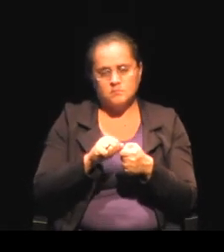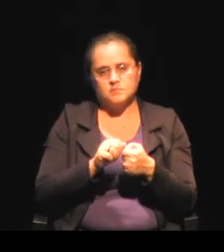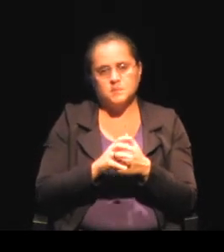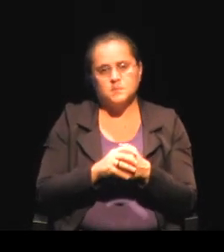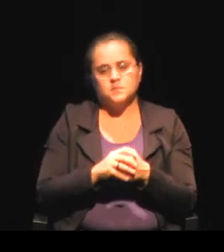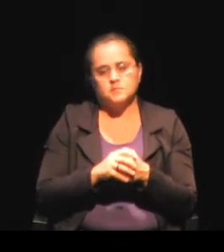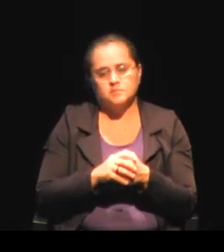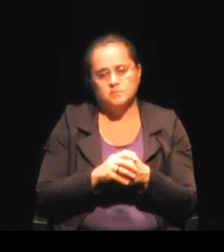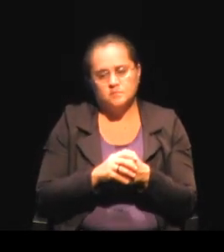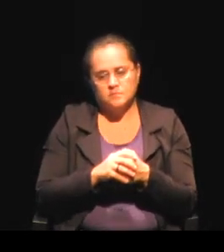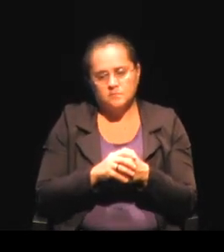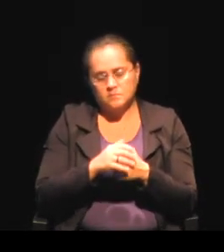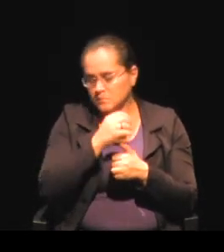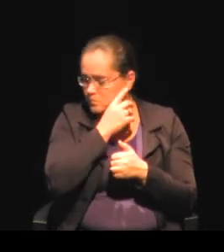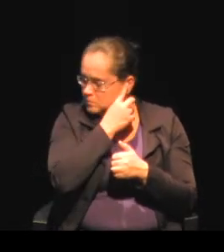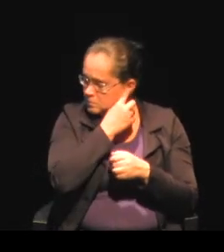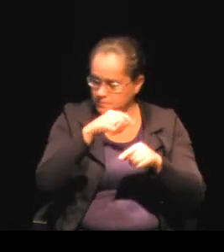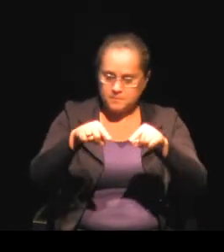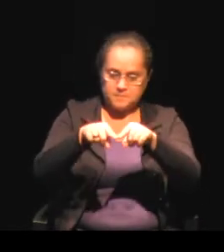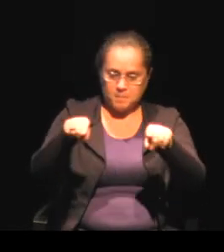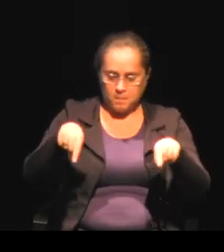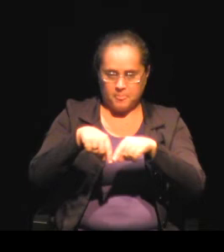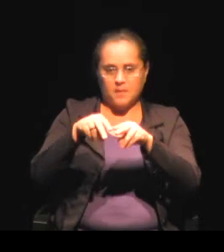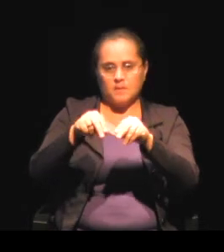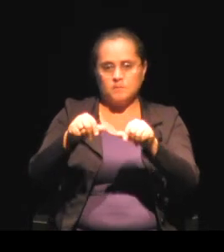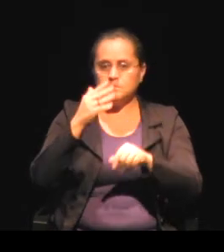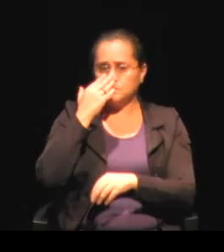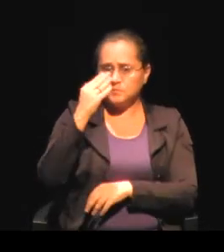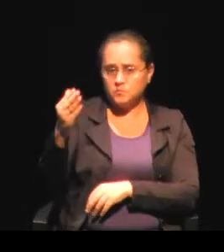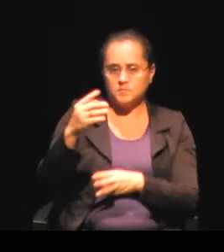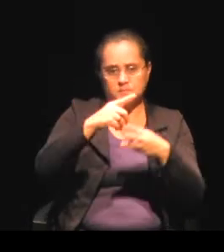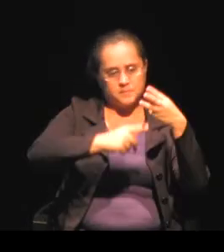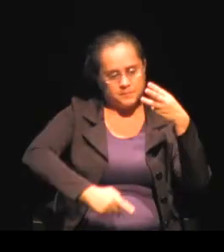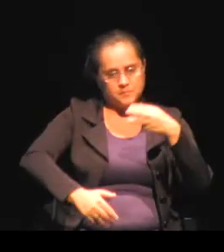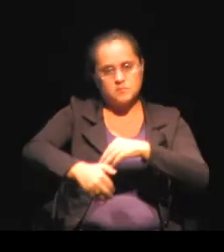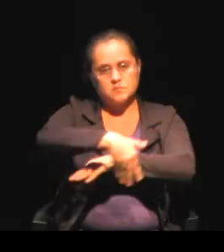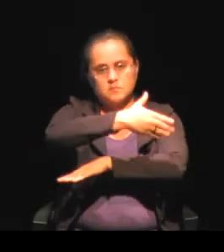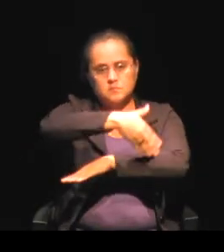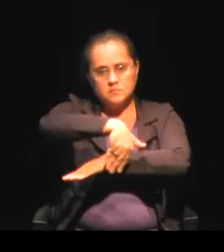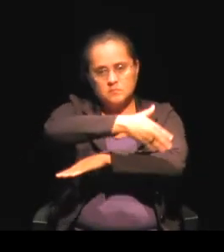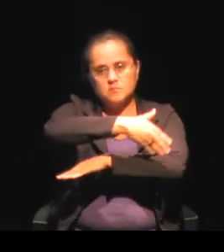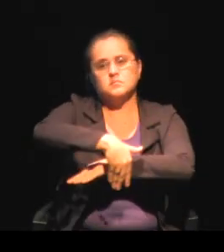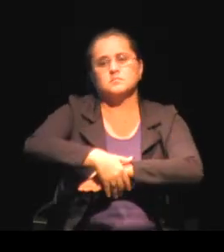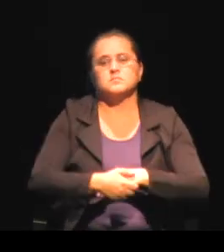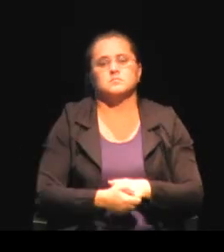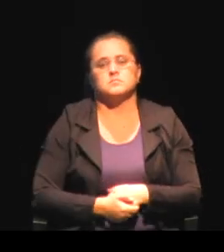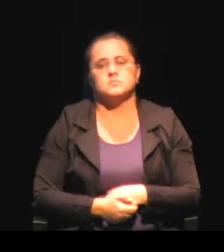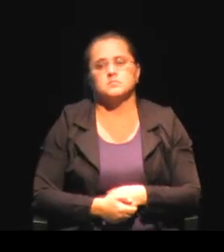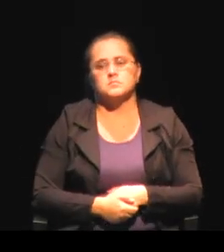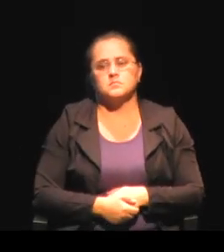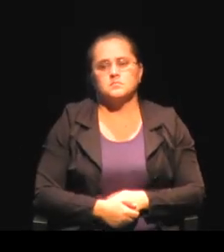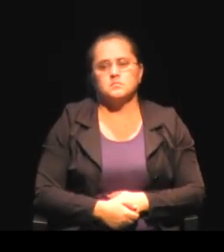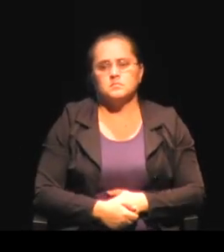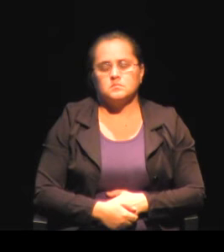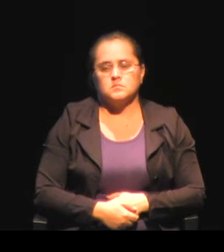conexões, né, através desses... um terreno que tem frente para 3 ruas. Isso